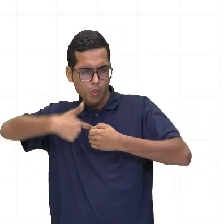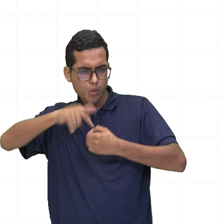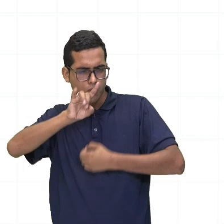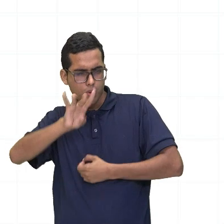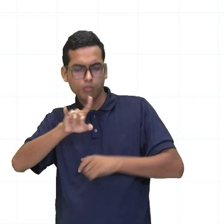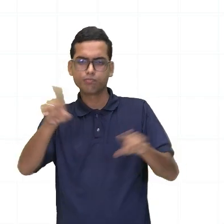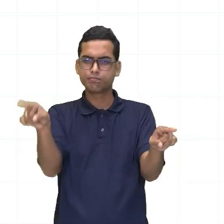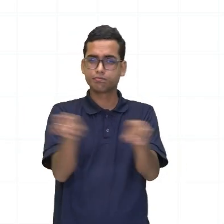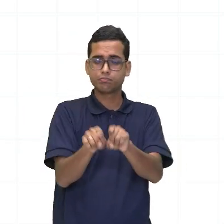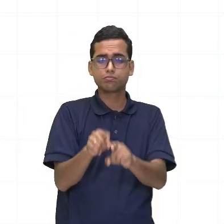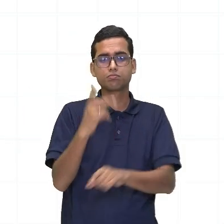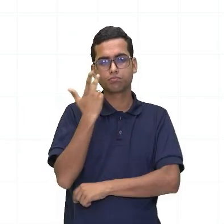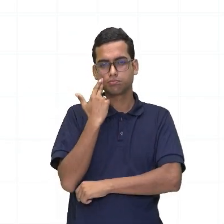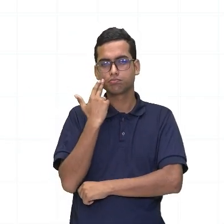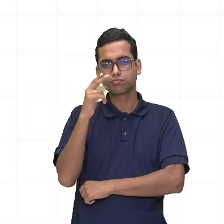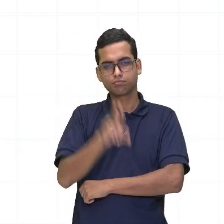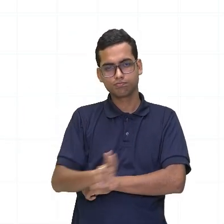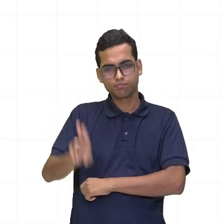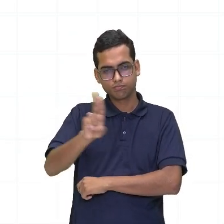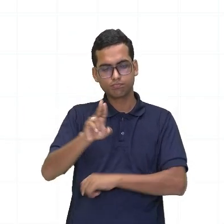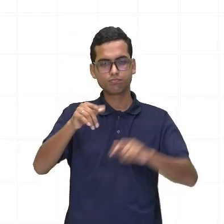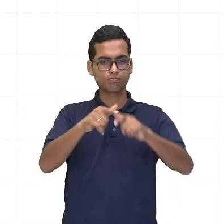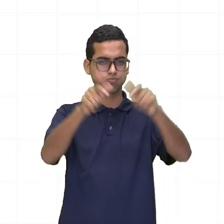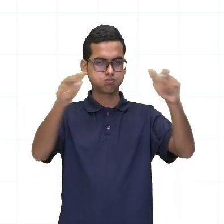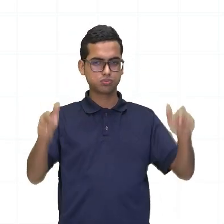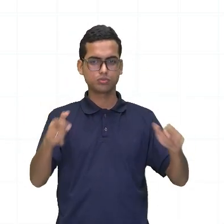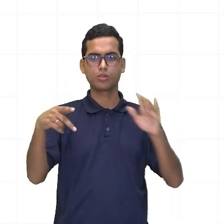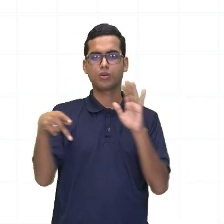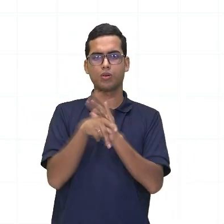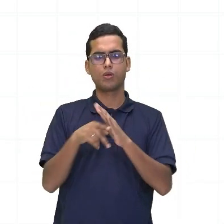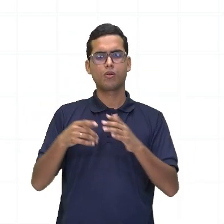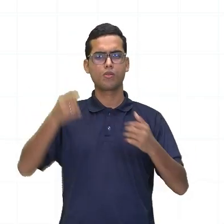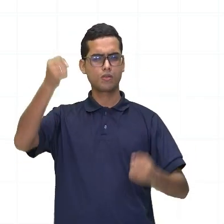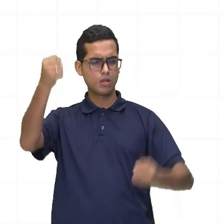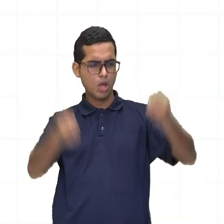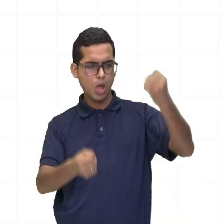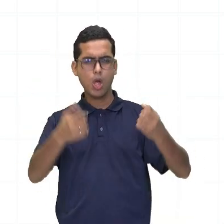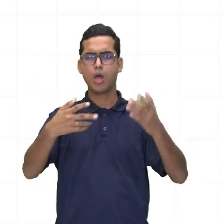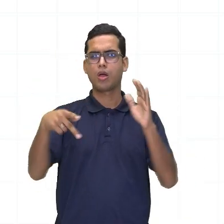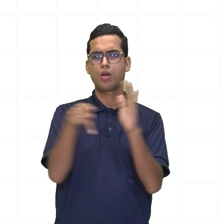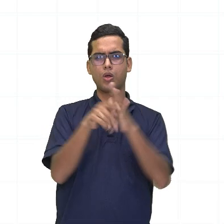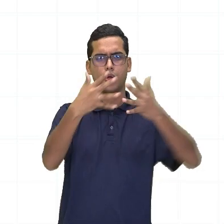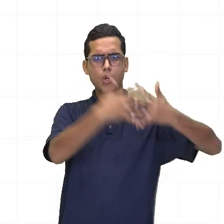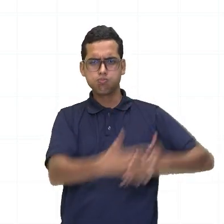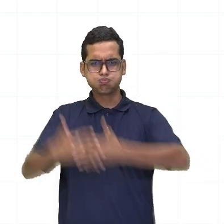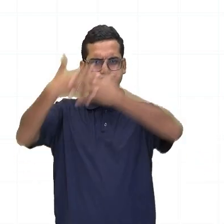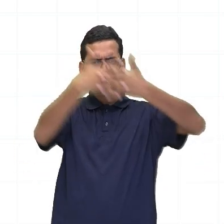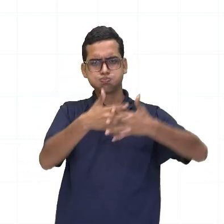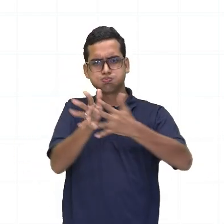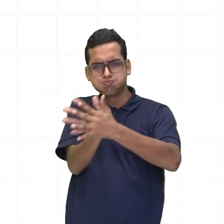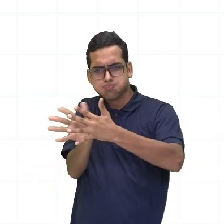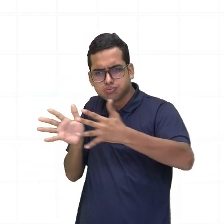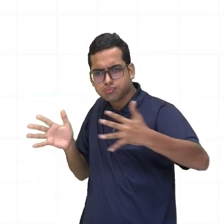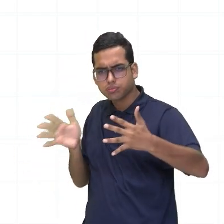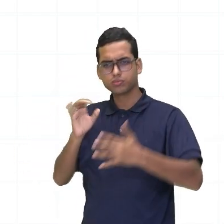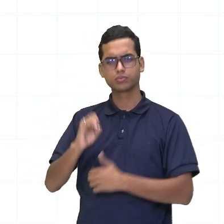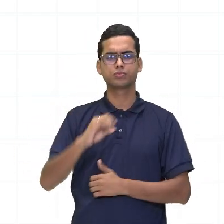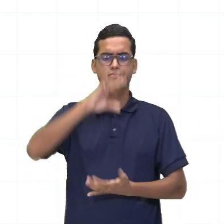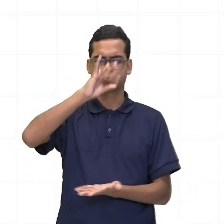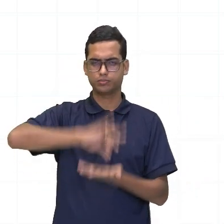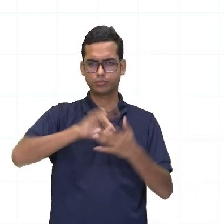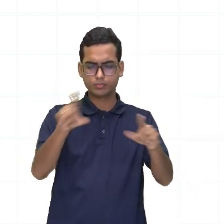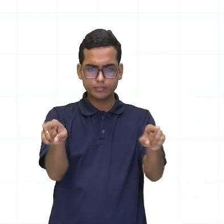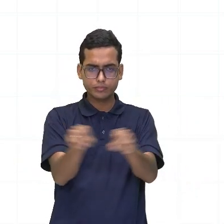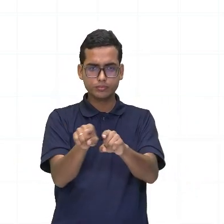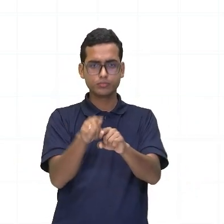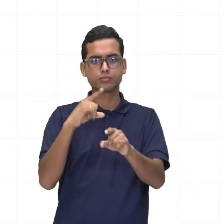comum a gente observar em grandes automóveis, né? Em automóveis que são ali, né,